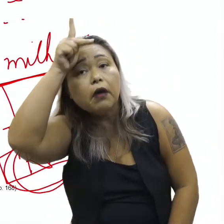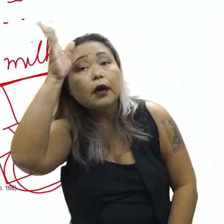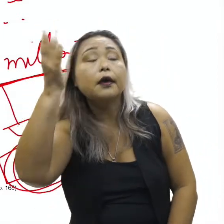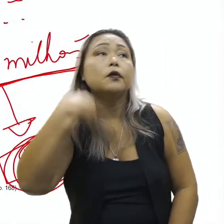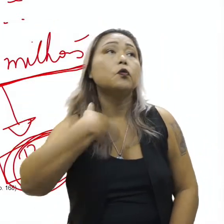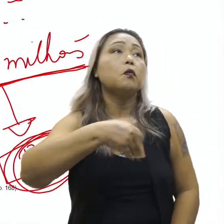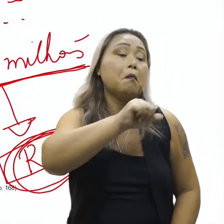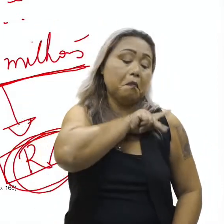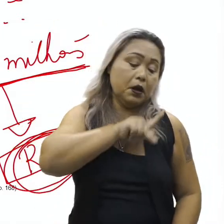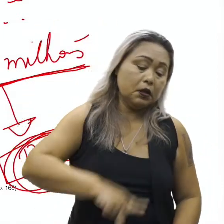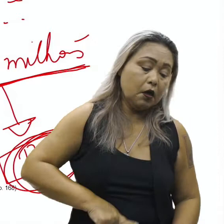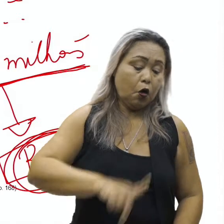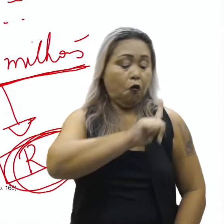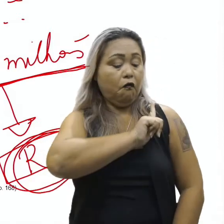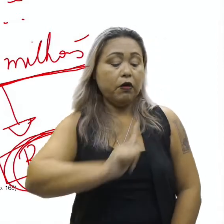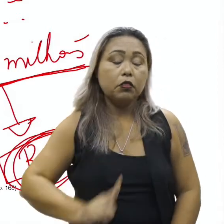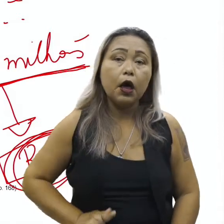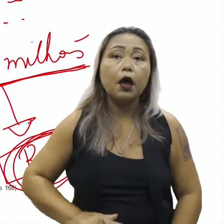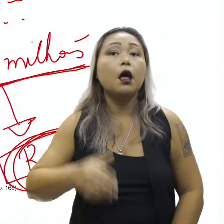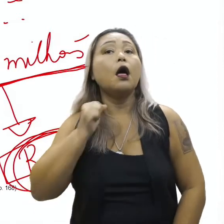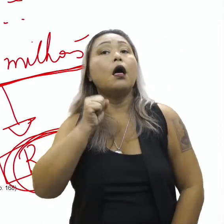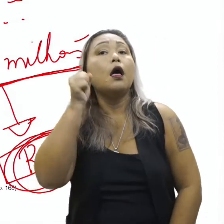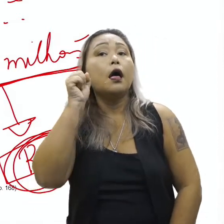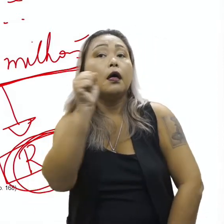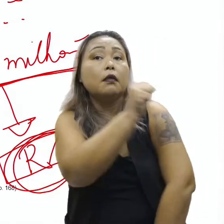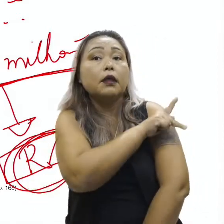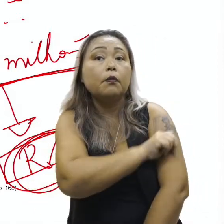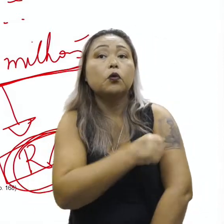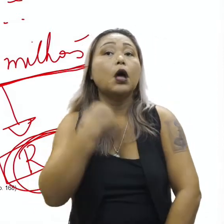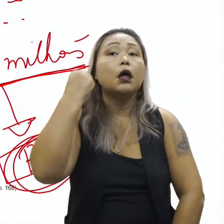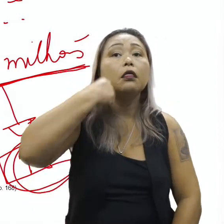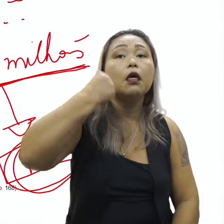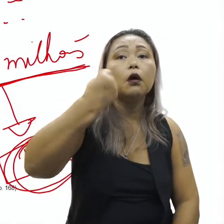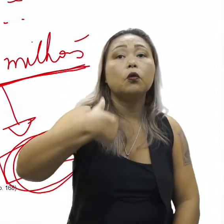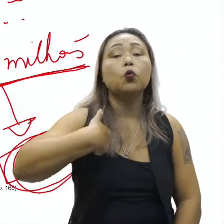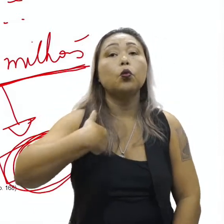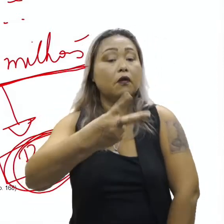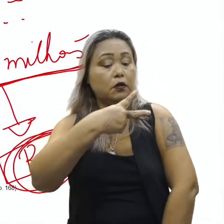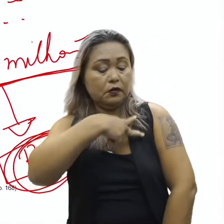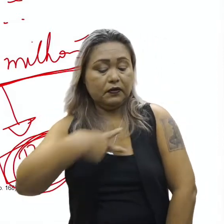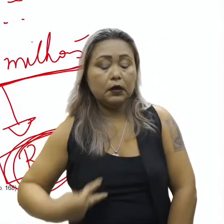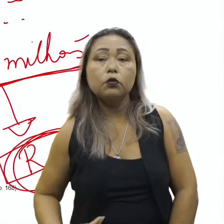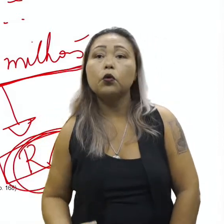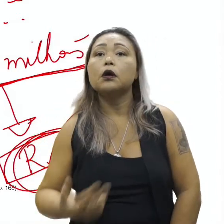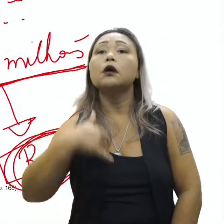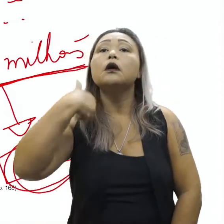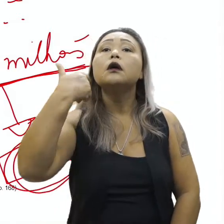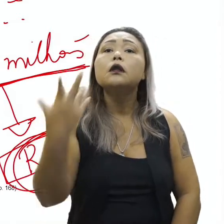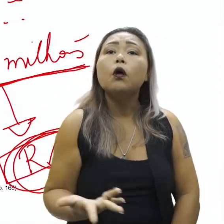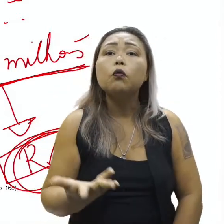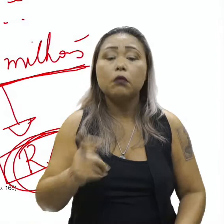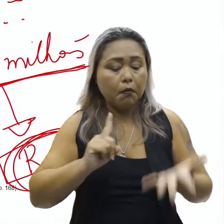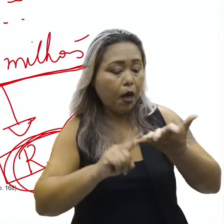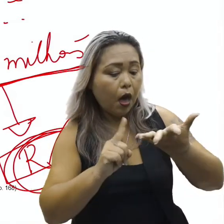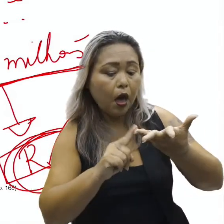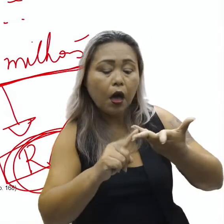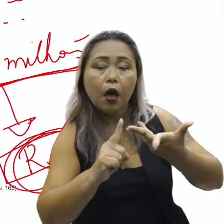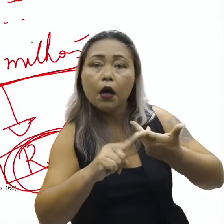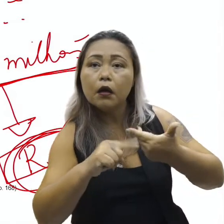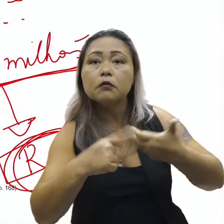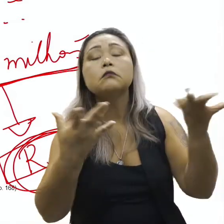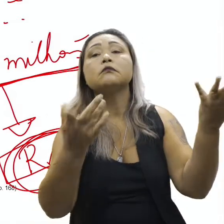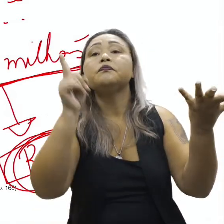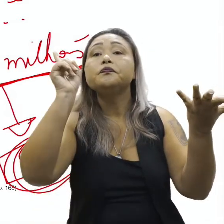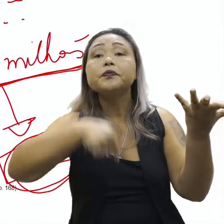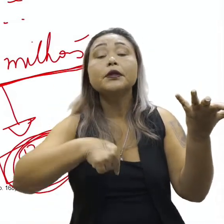presidente, governadores, deputados, senadores e os vereadores. Essas pessoas que eu acabei de falar para vocês é